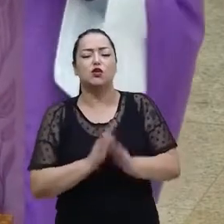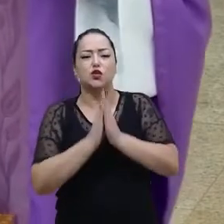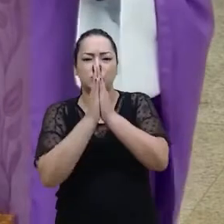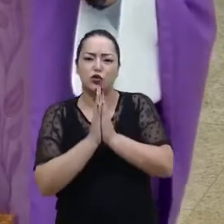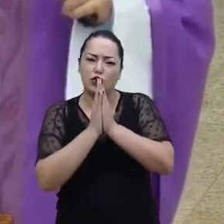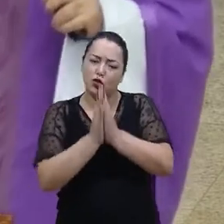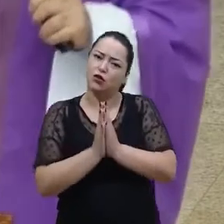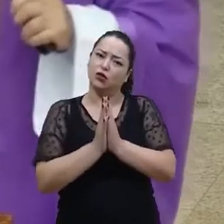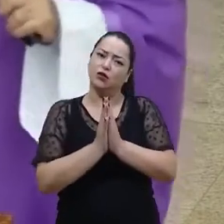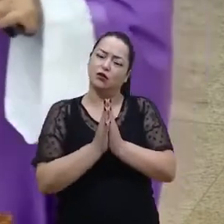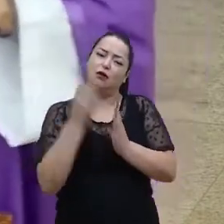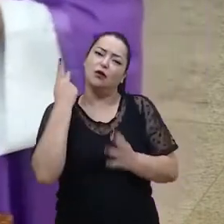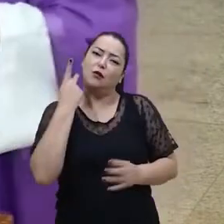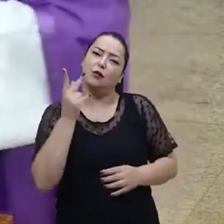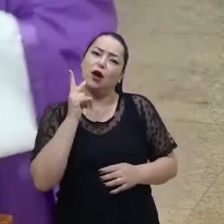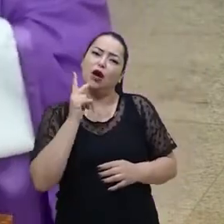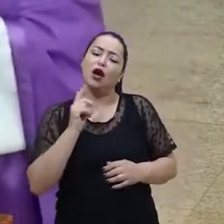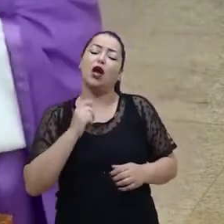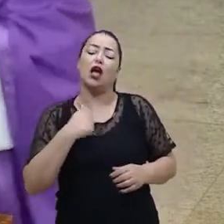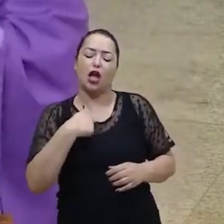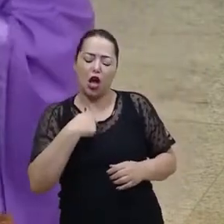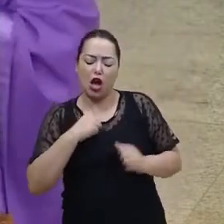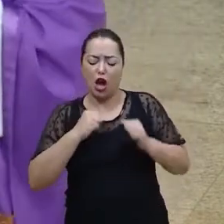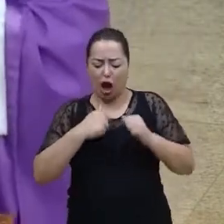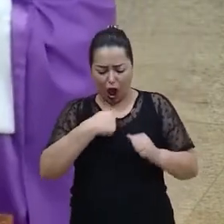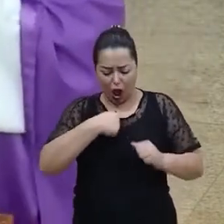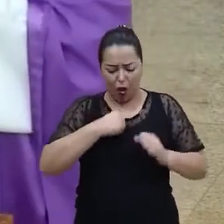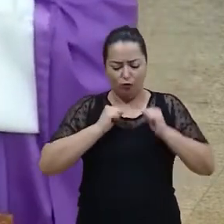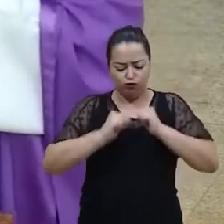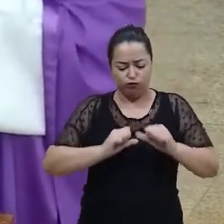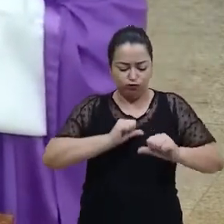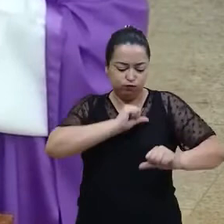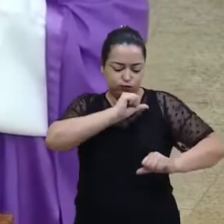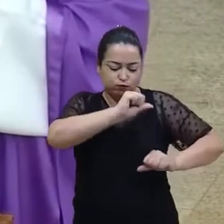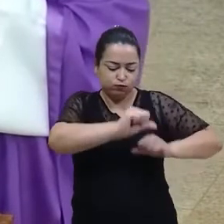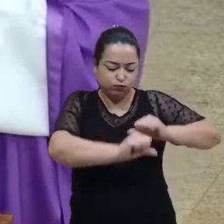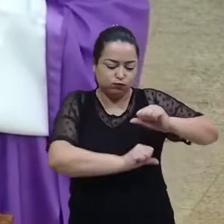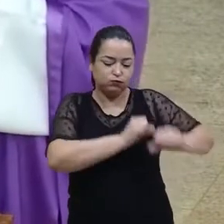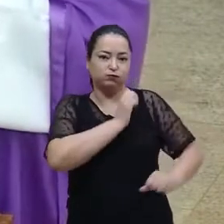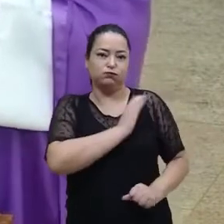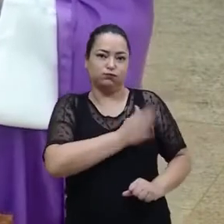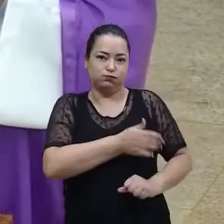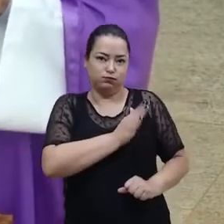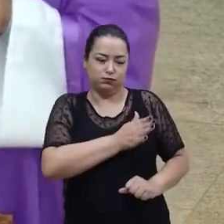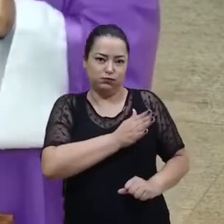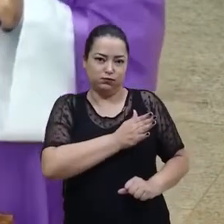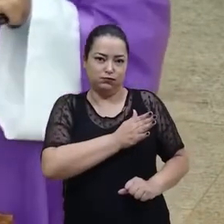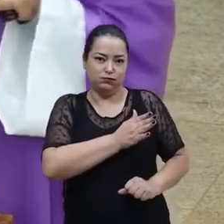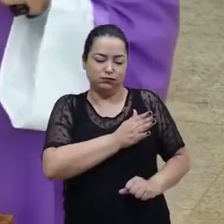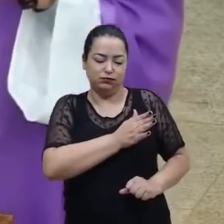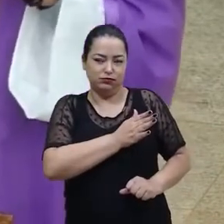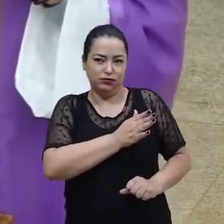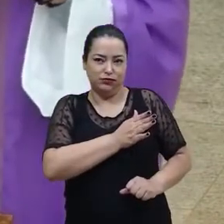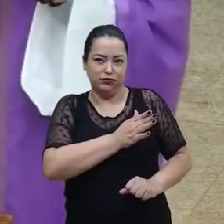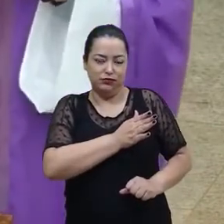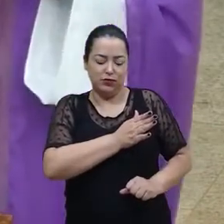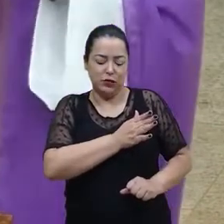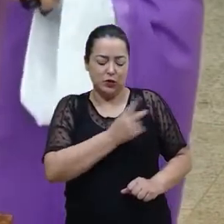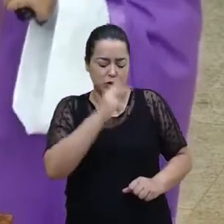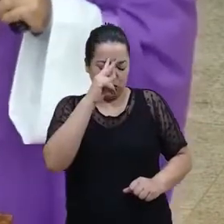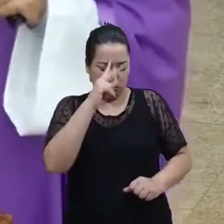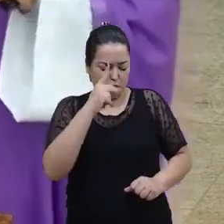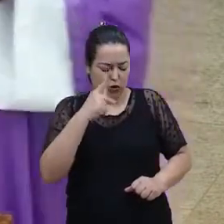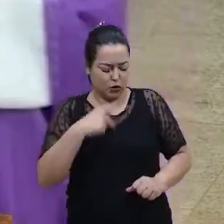de Loyola exercícios para que haja mudança dentro de mim eu voltar para dentro